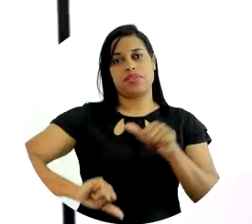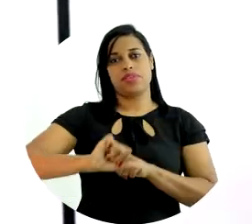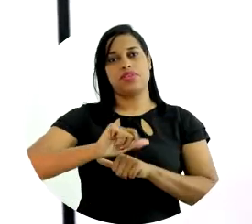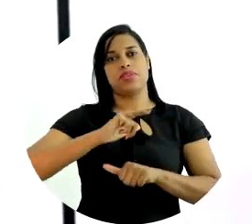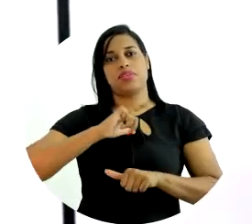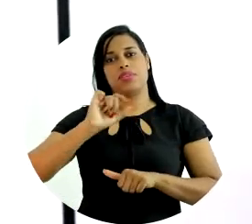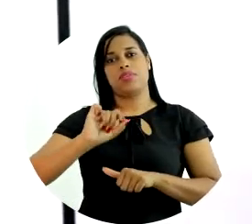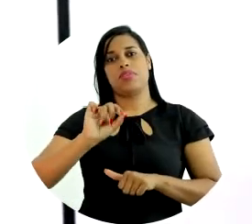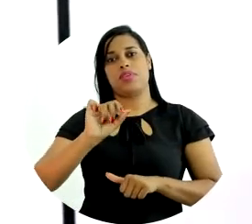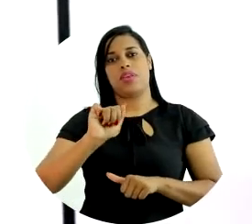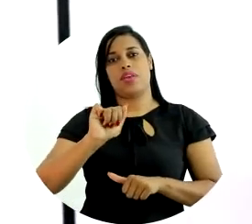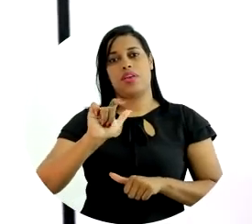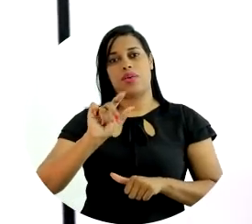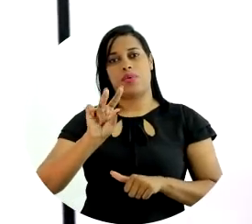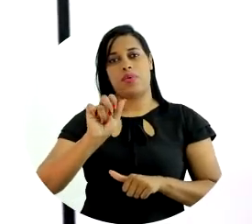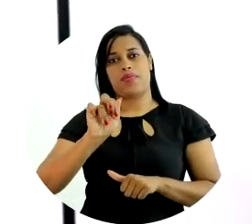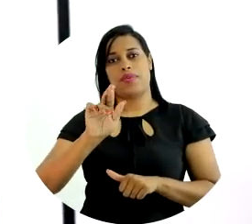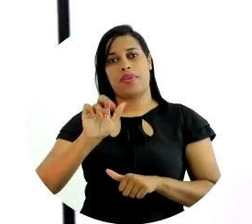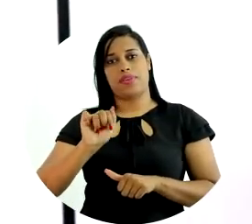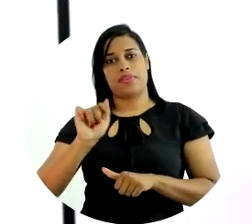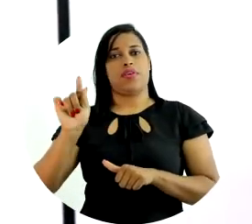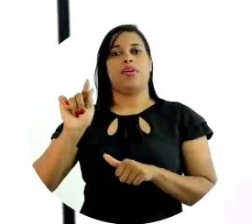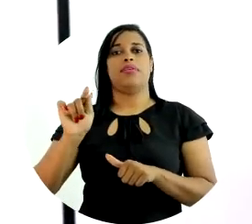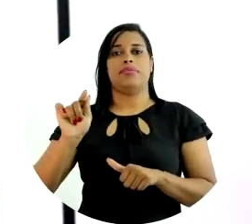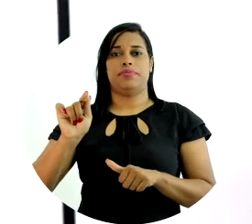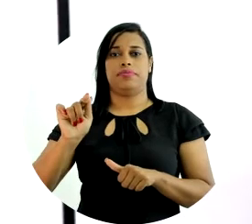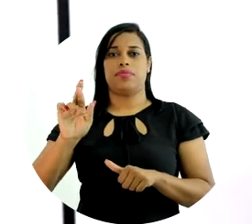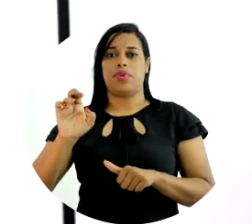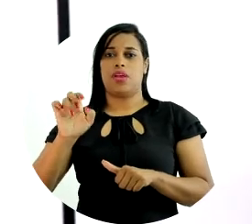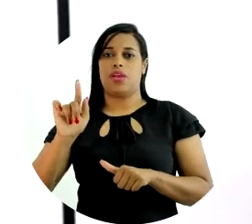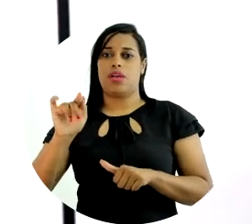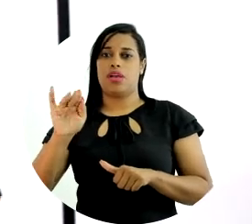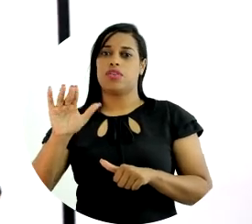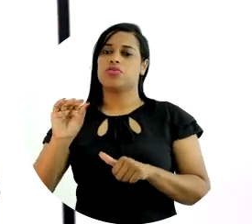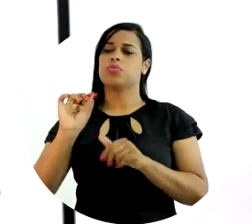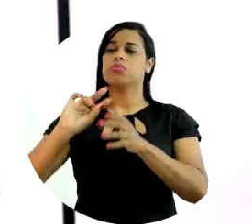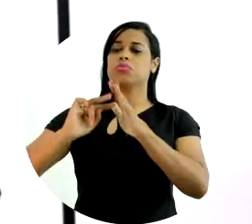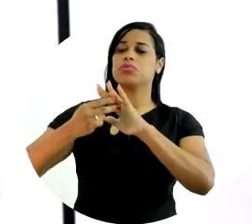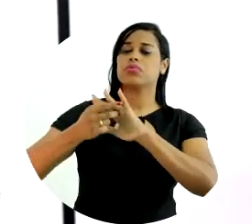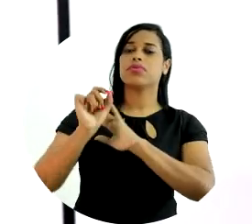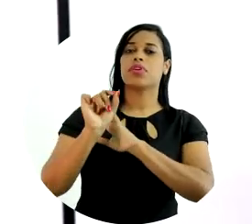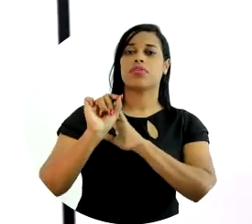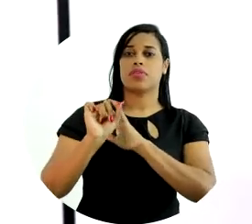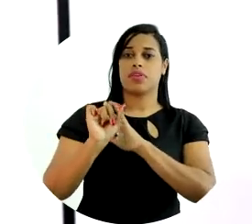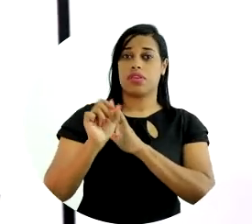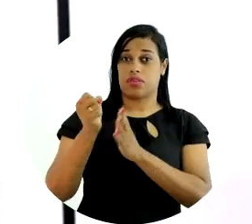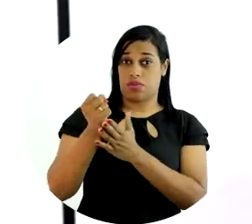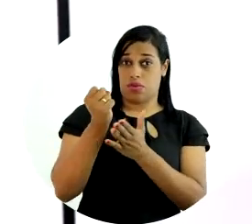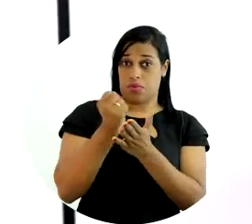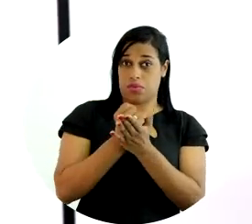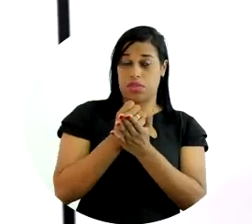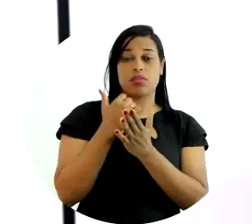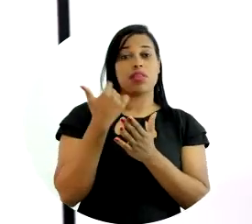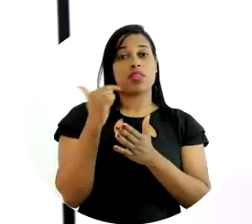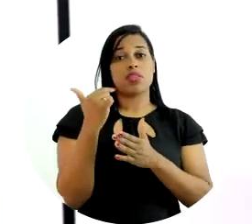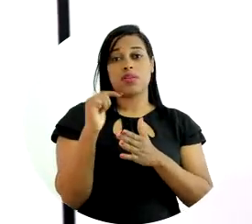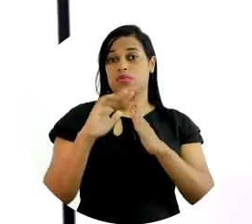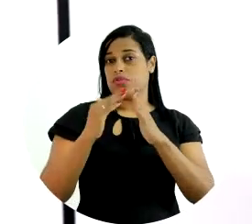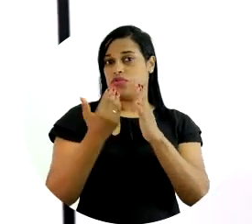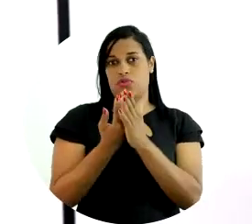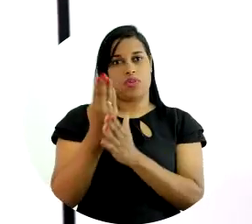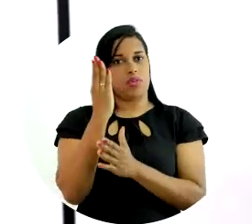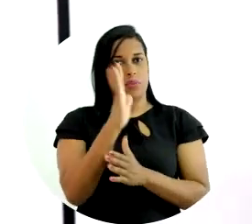foi instituído o alvará régio em 1759 onde alvará régio time não signifique aparelho então